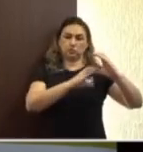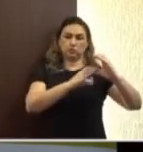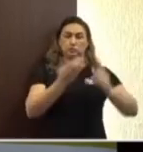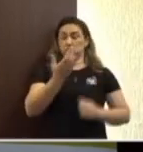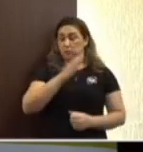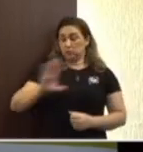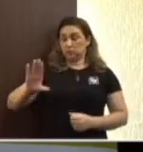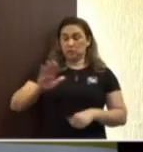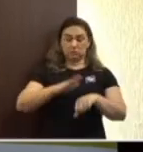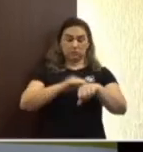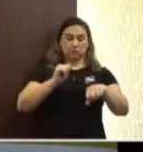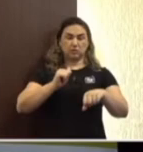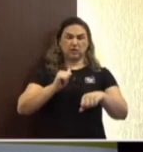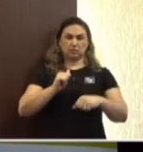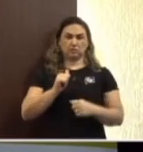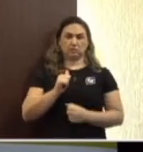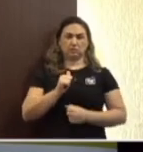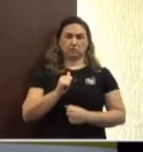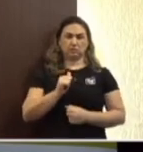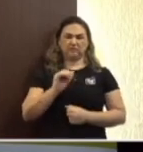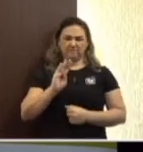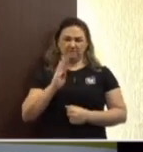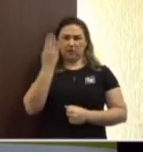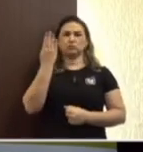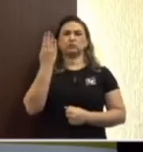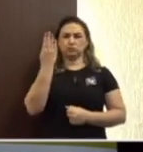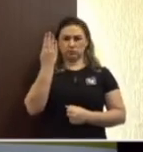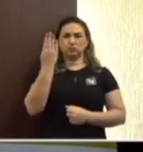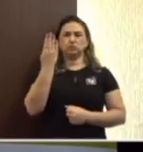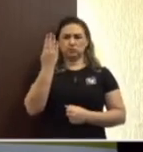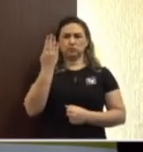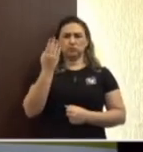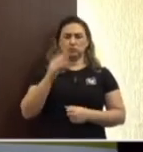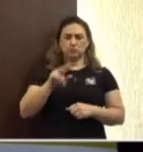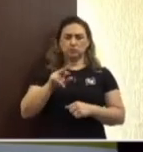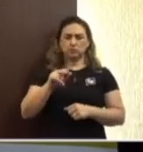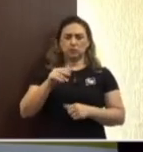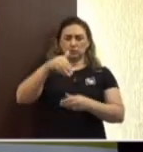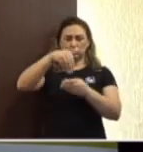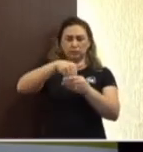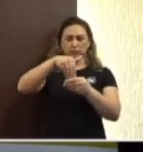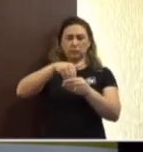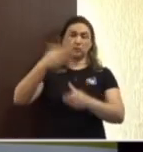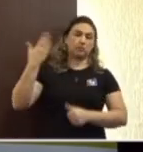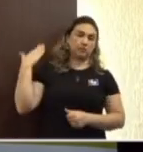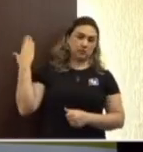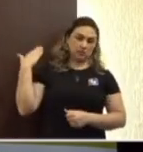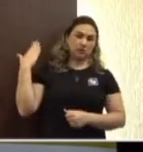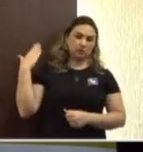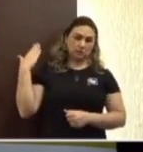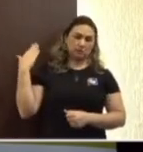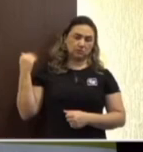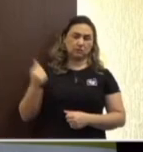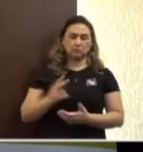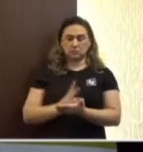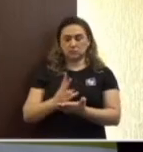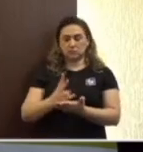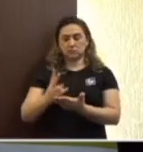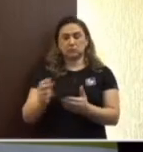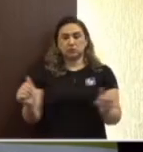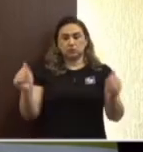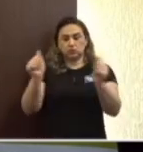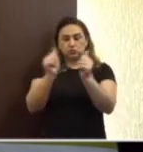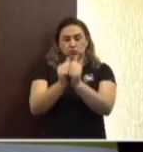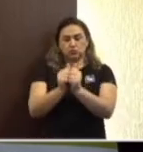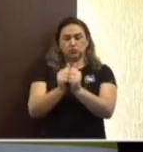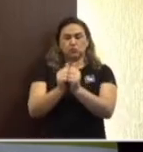não quero ser chamado de Traidor como fiz na legislatura passada sempre estive ao